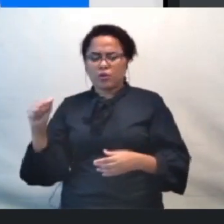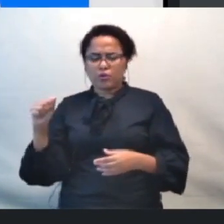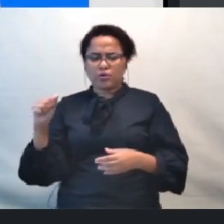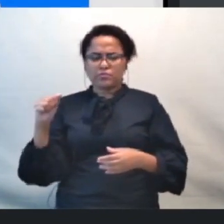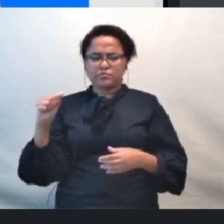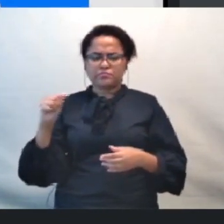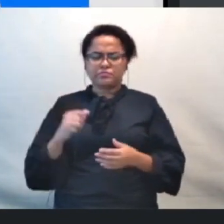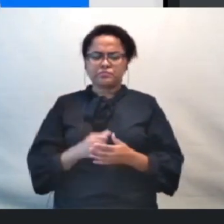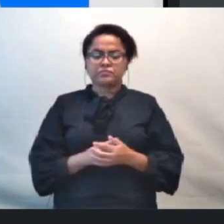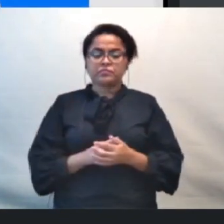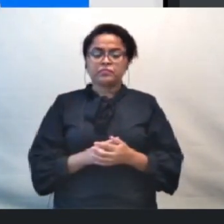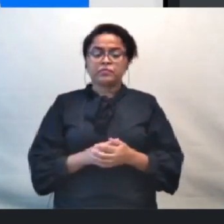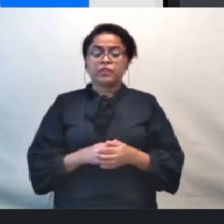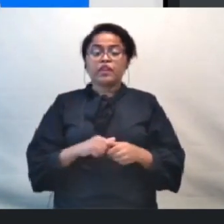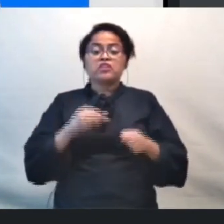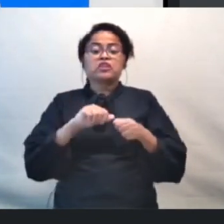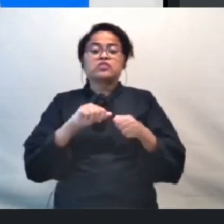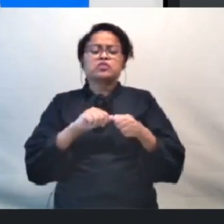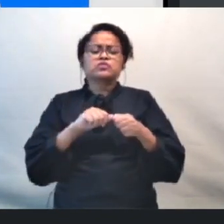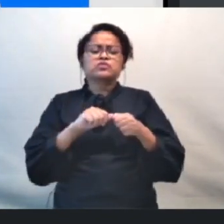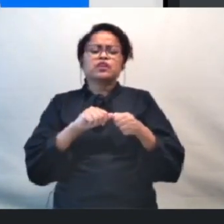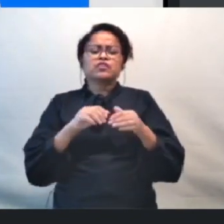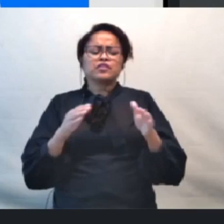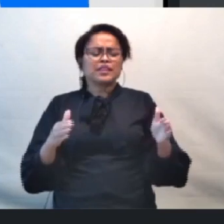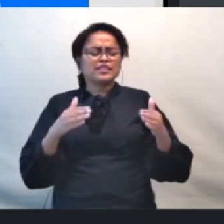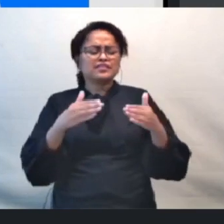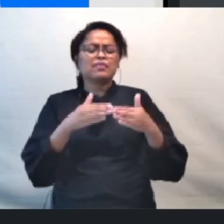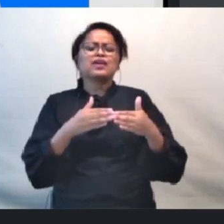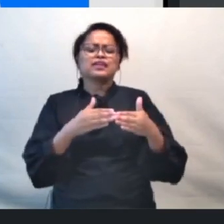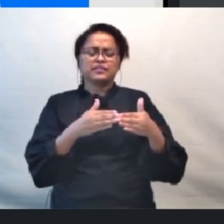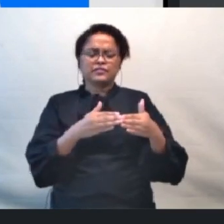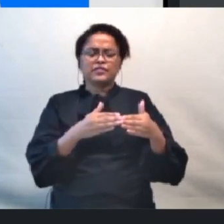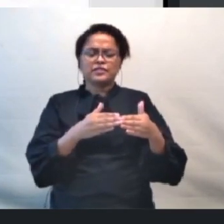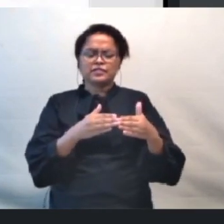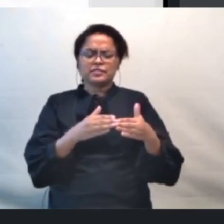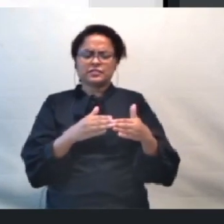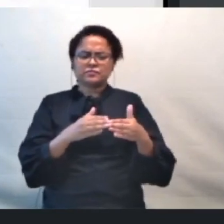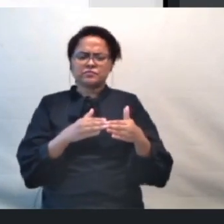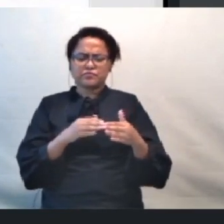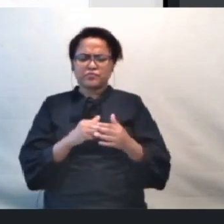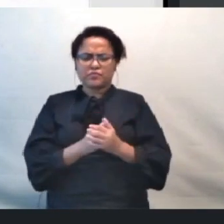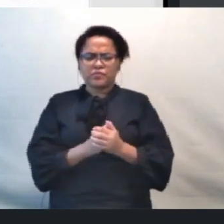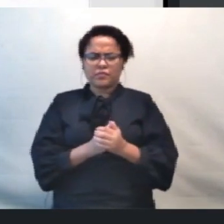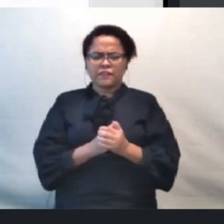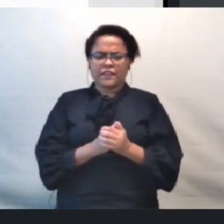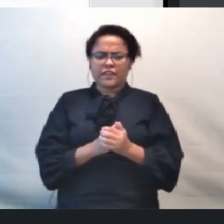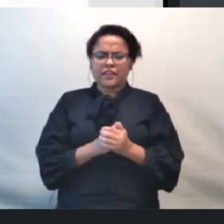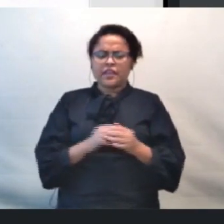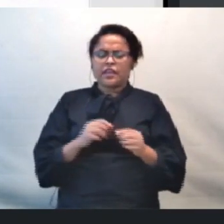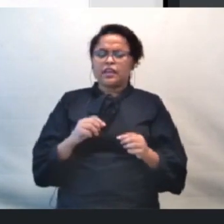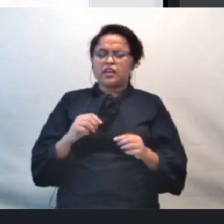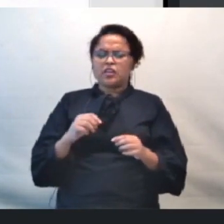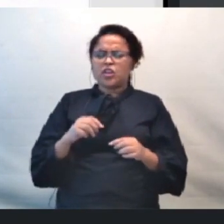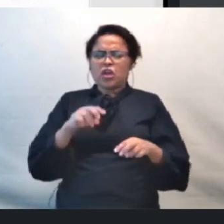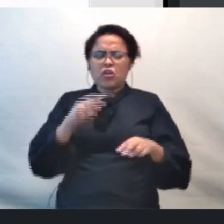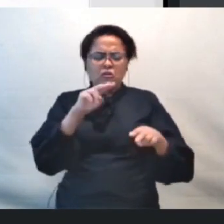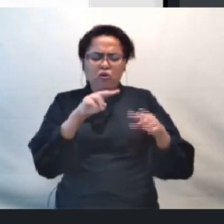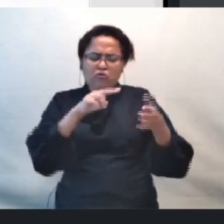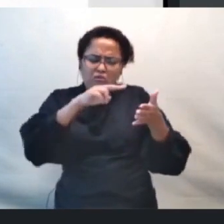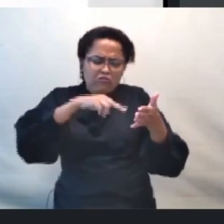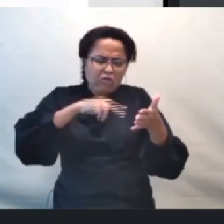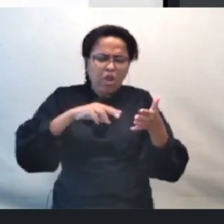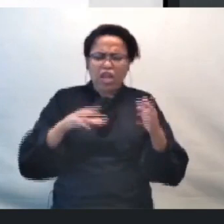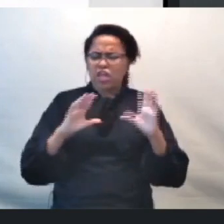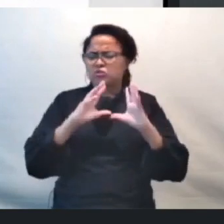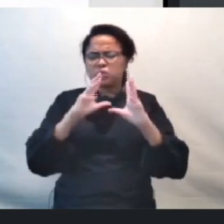Vamos partir para a execução das metas físicas, também organizado por área de resultados. Não vou ler todas as entregas, todos os